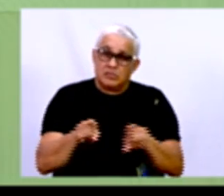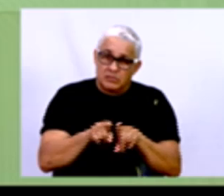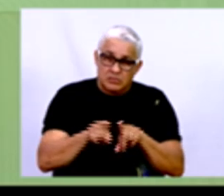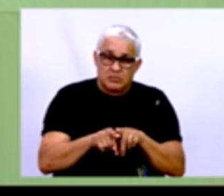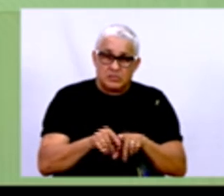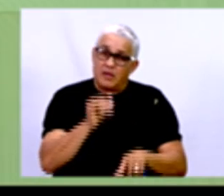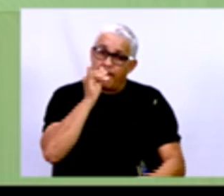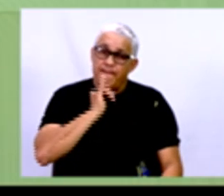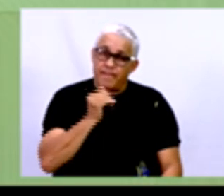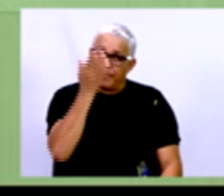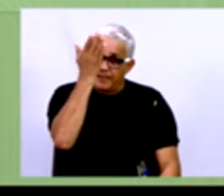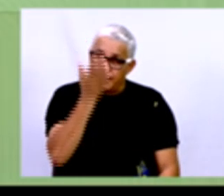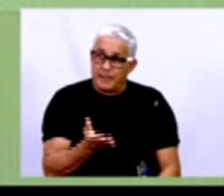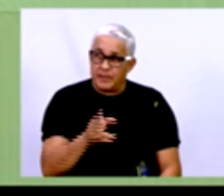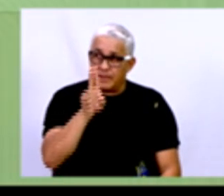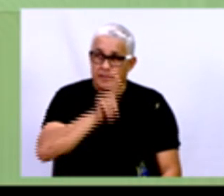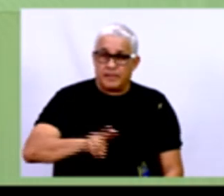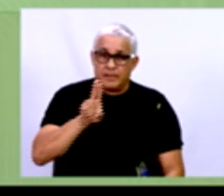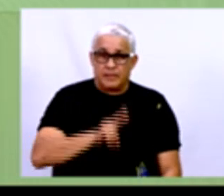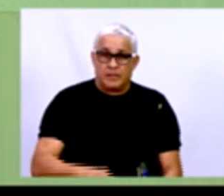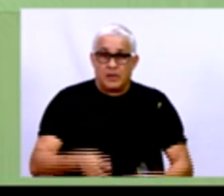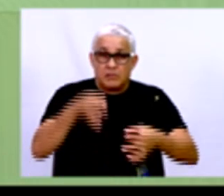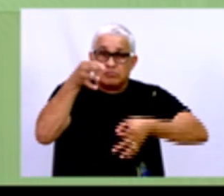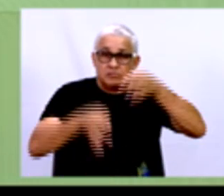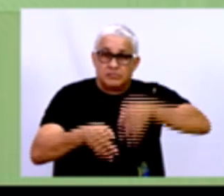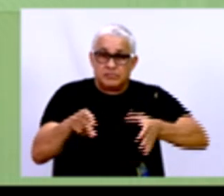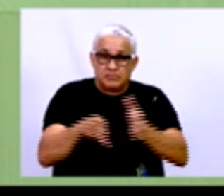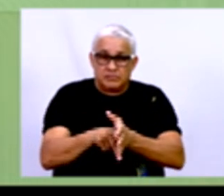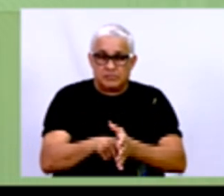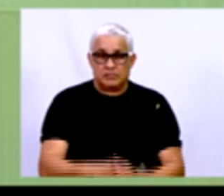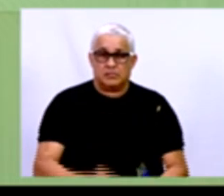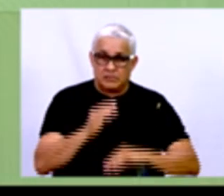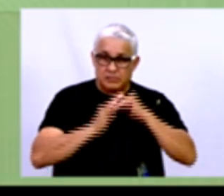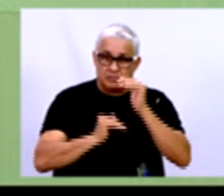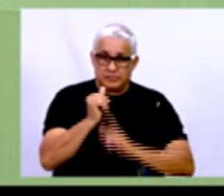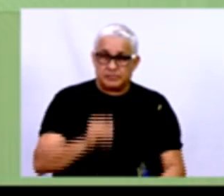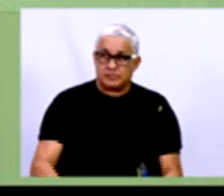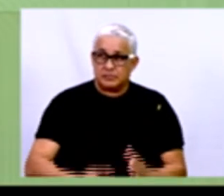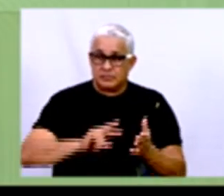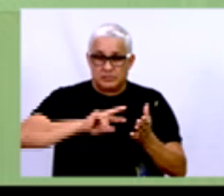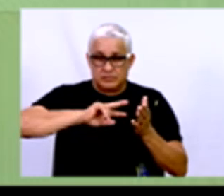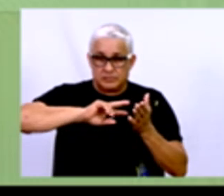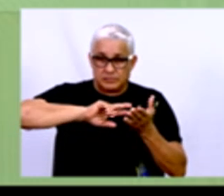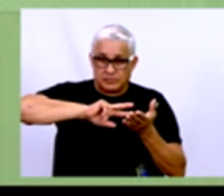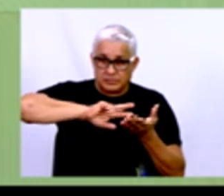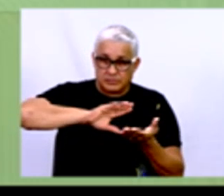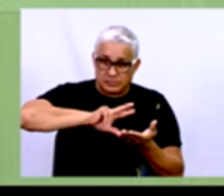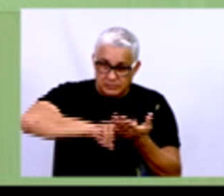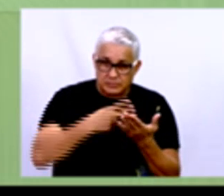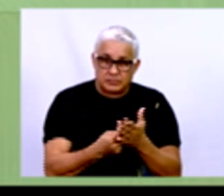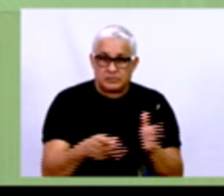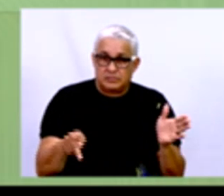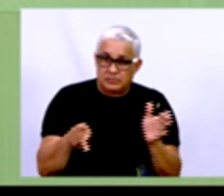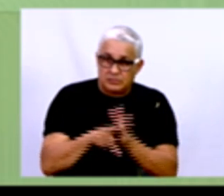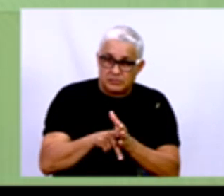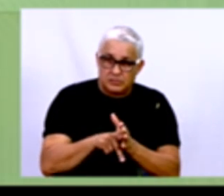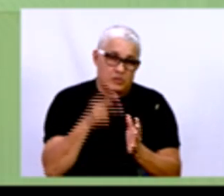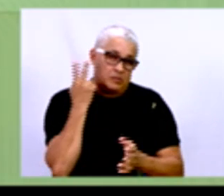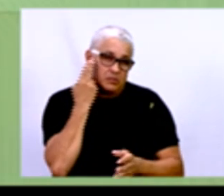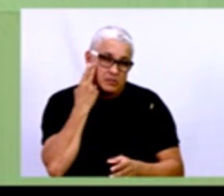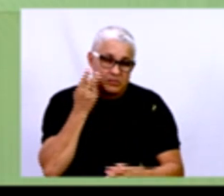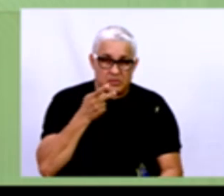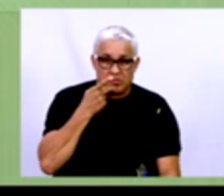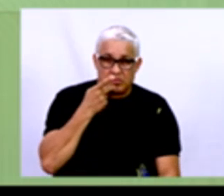temos um exemplo utilizados pelos juristas, e aqui traduzidos para a linguagem popular. Vejamos